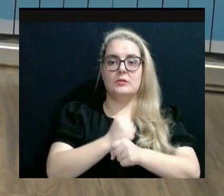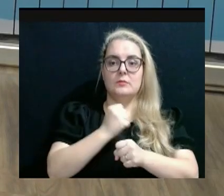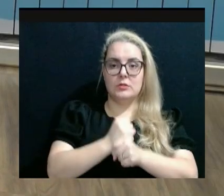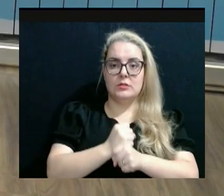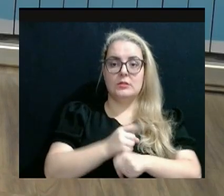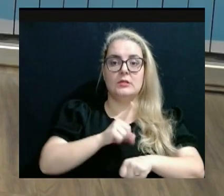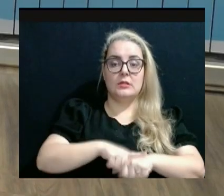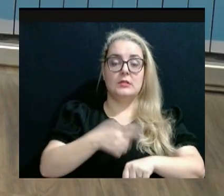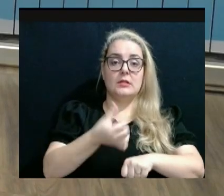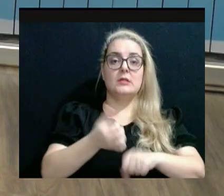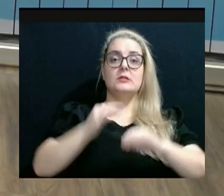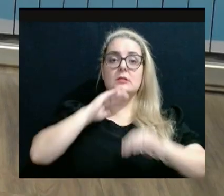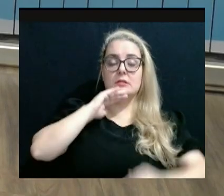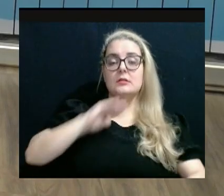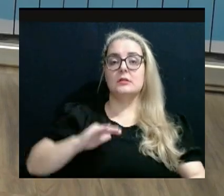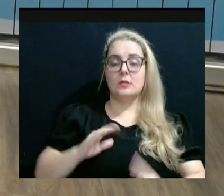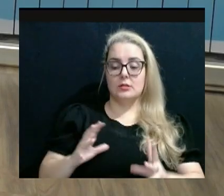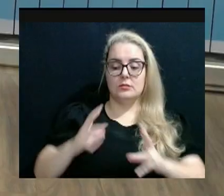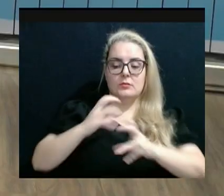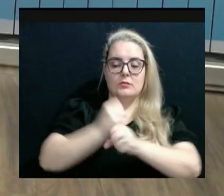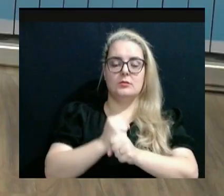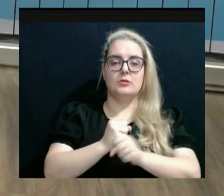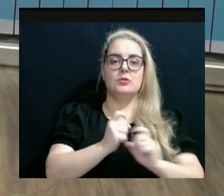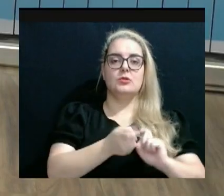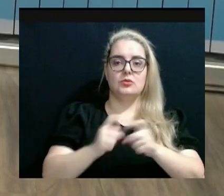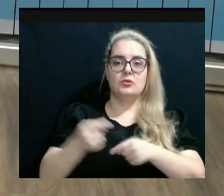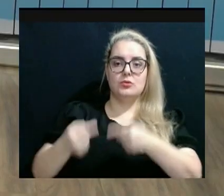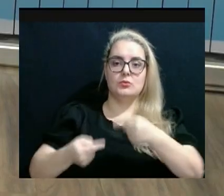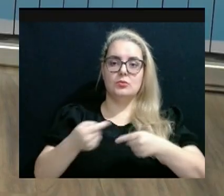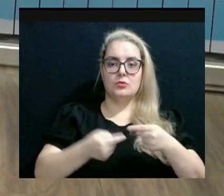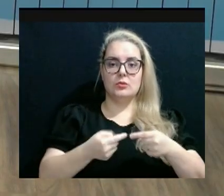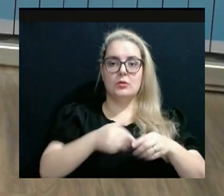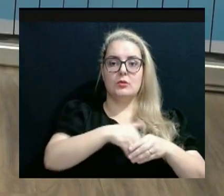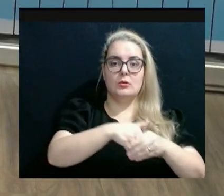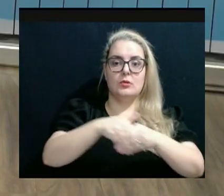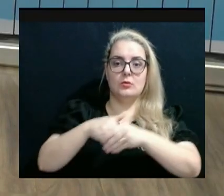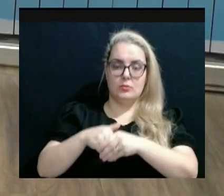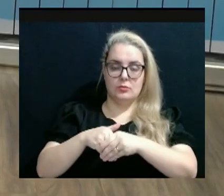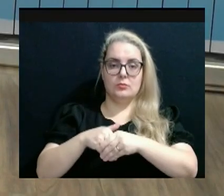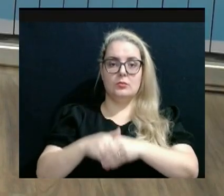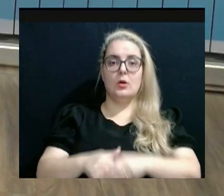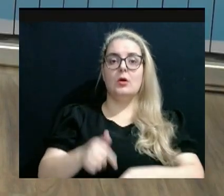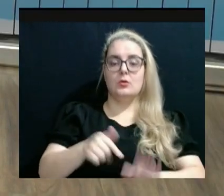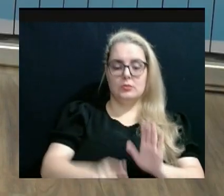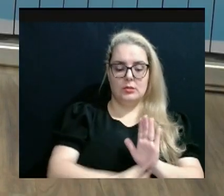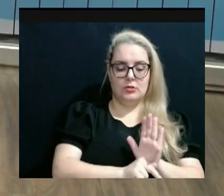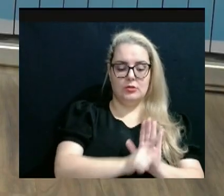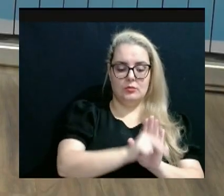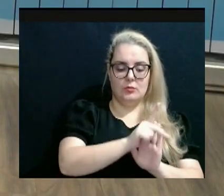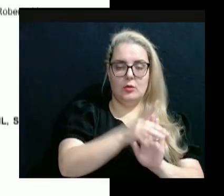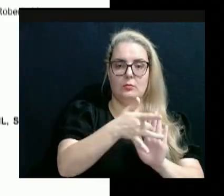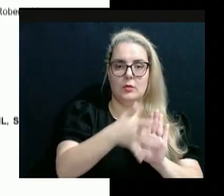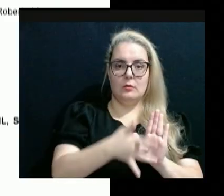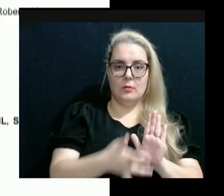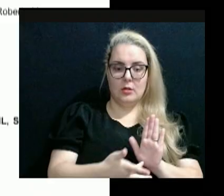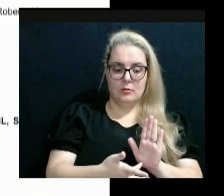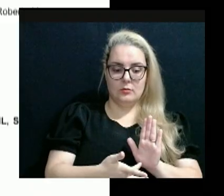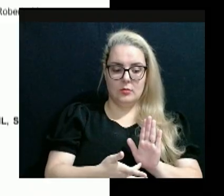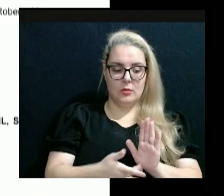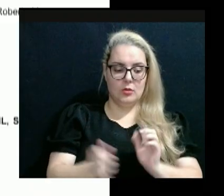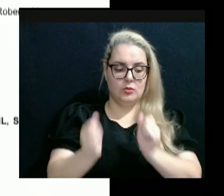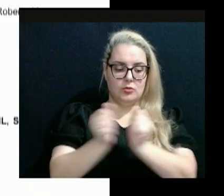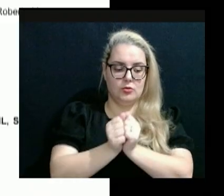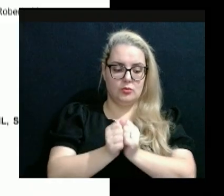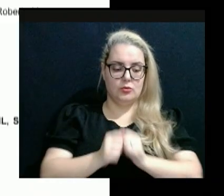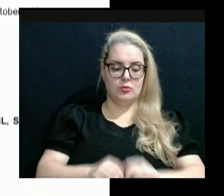da tarde, os vereadores vão se reunir para discutir e votar os 7 projetos que estão na pauta. Estou aqui com o site